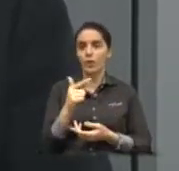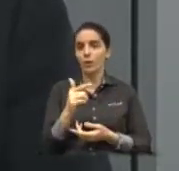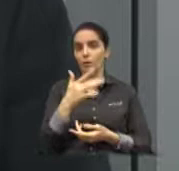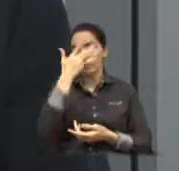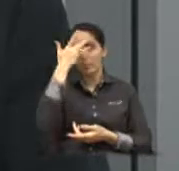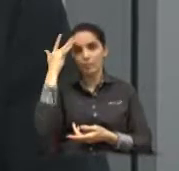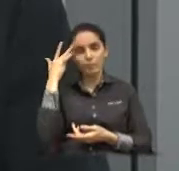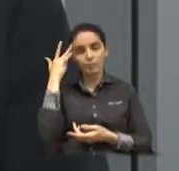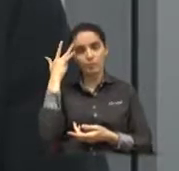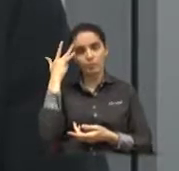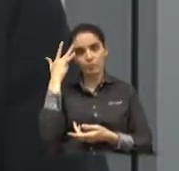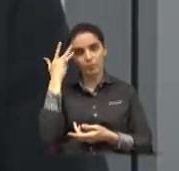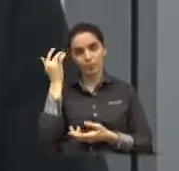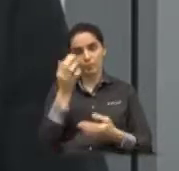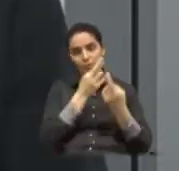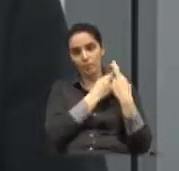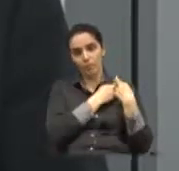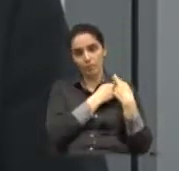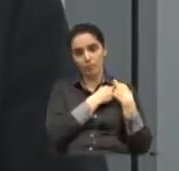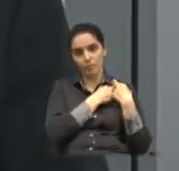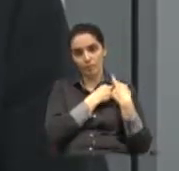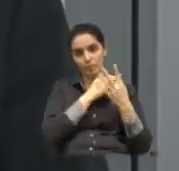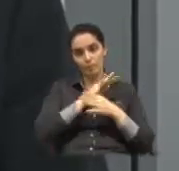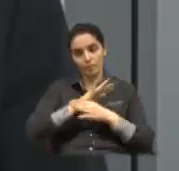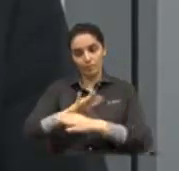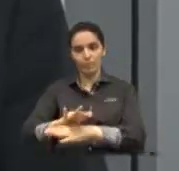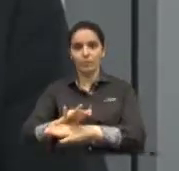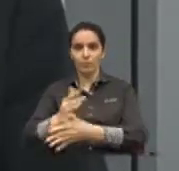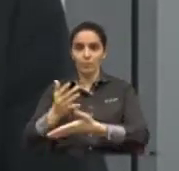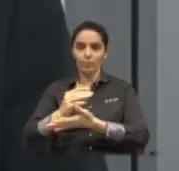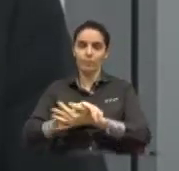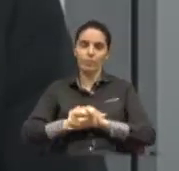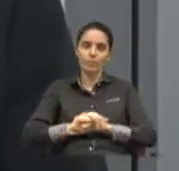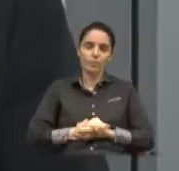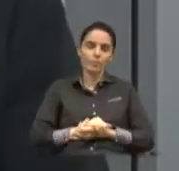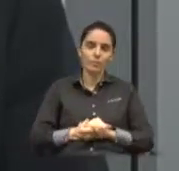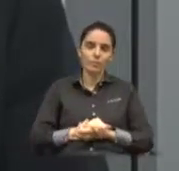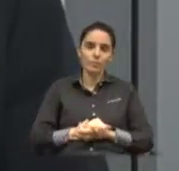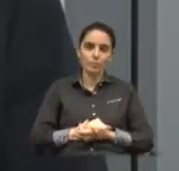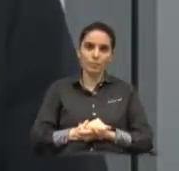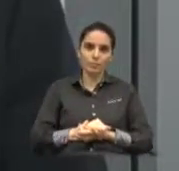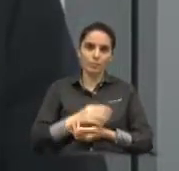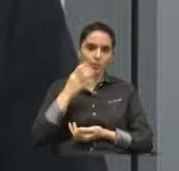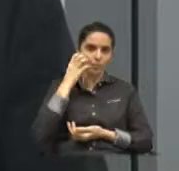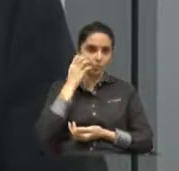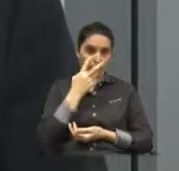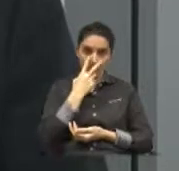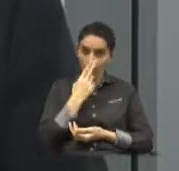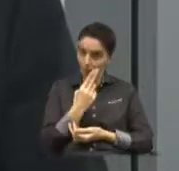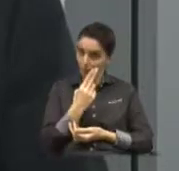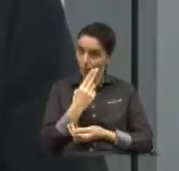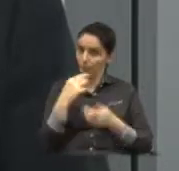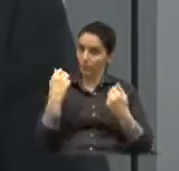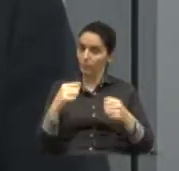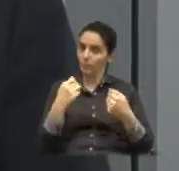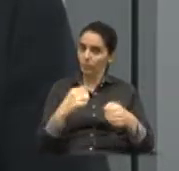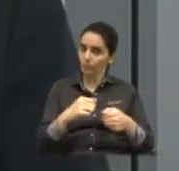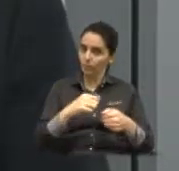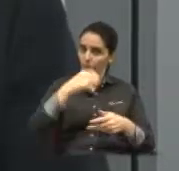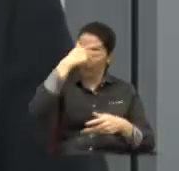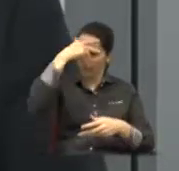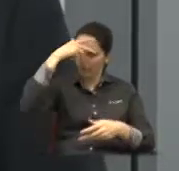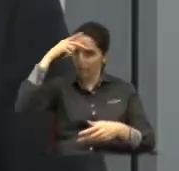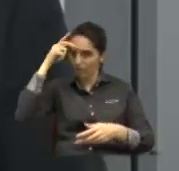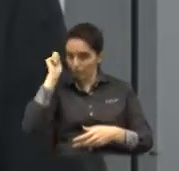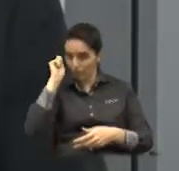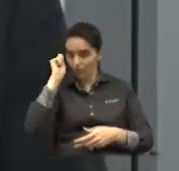uma parada cardiorrespiratória ou por uma arritmia. Então, acho que está na hora de cobrarmos já das nossas autoridades,